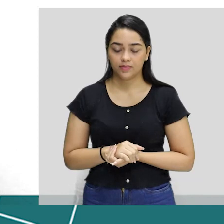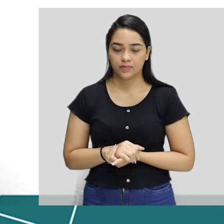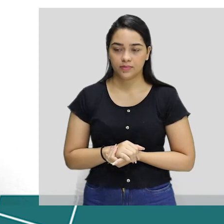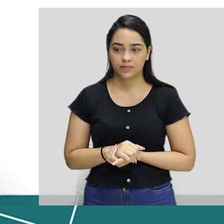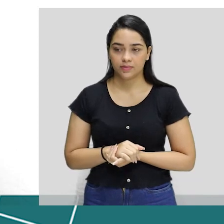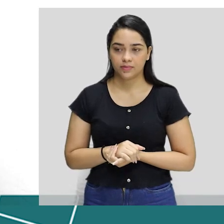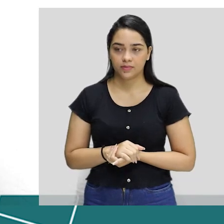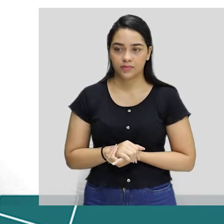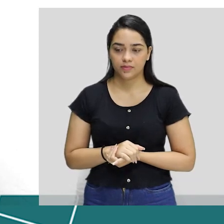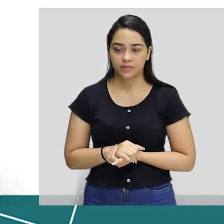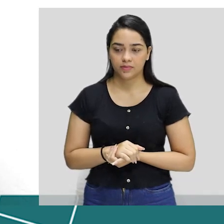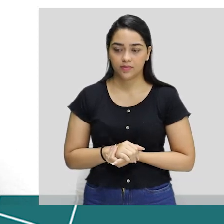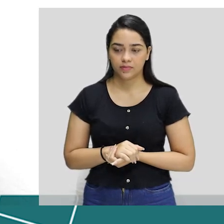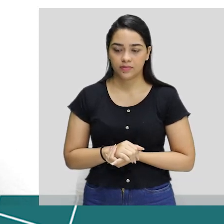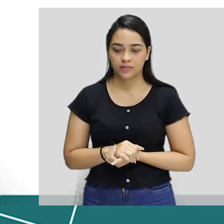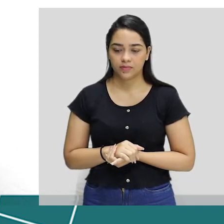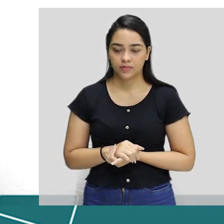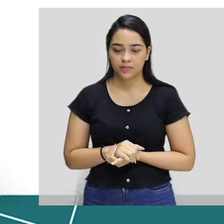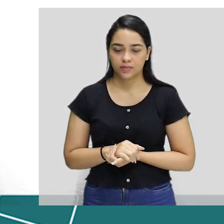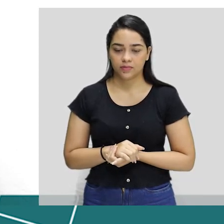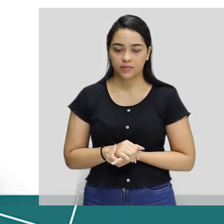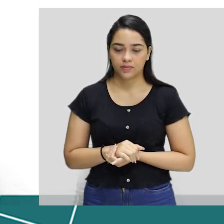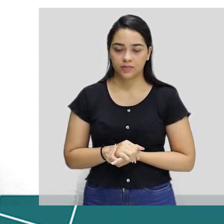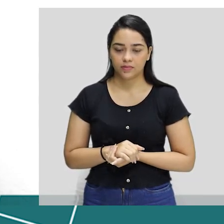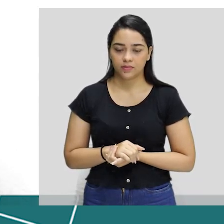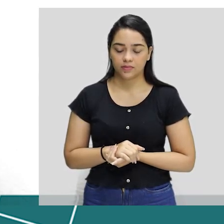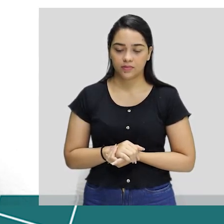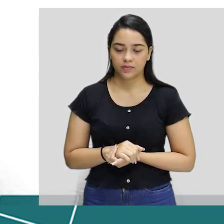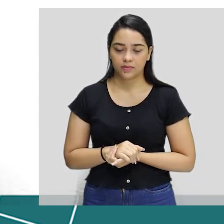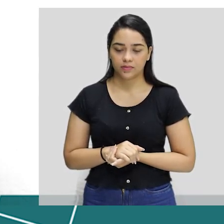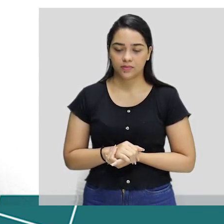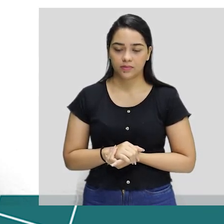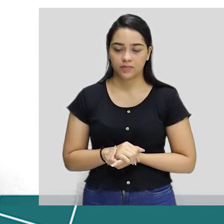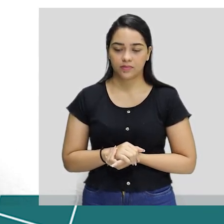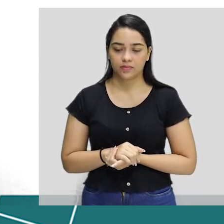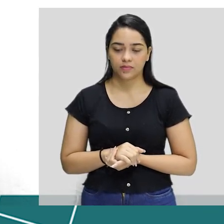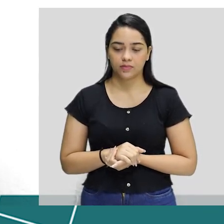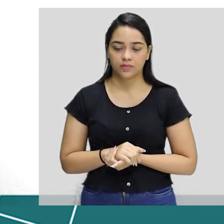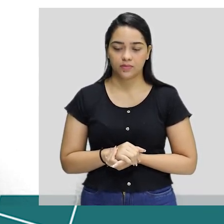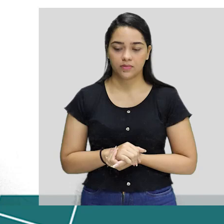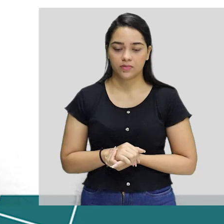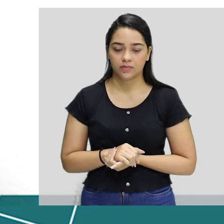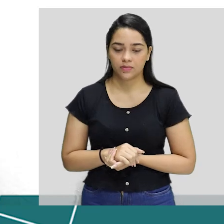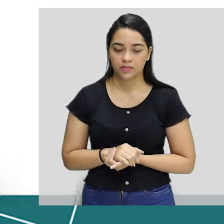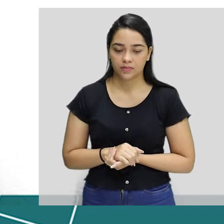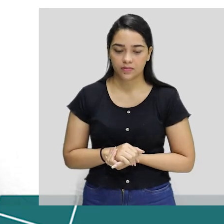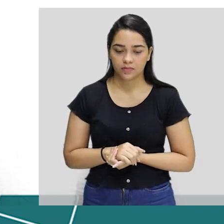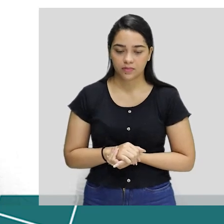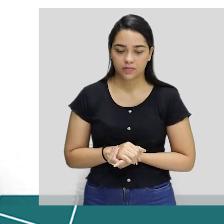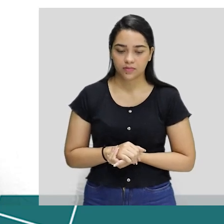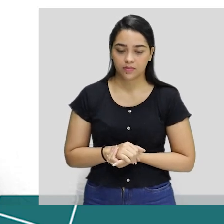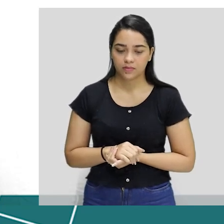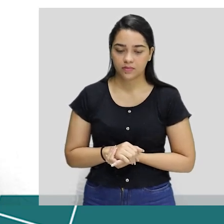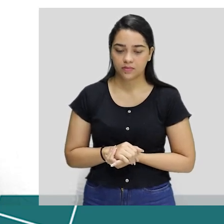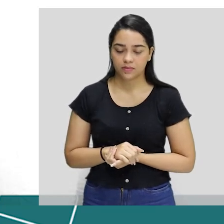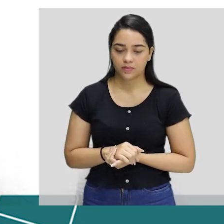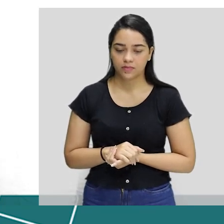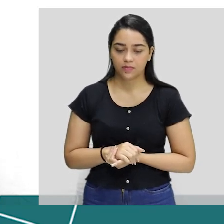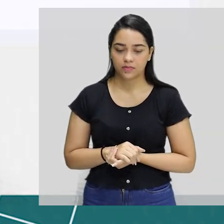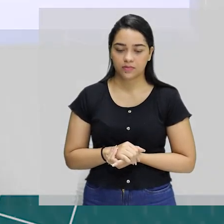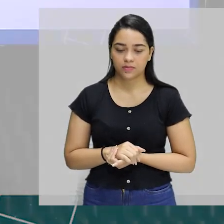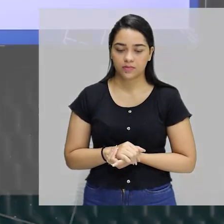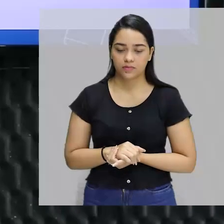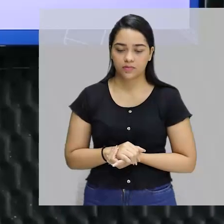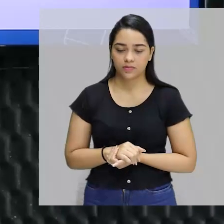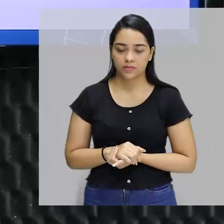textos. Mesmo que não haja uma intertextualidade explícita no texto, ele precisa considerar informações prévias